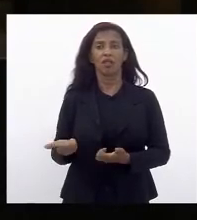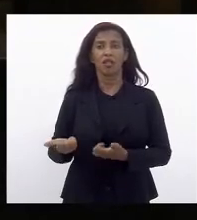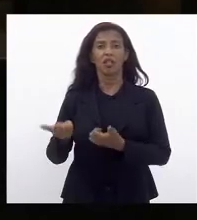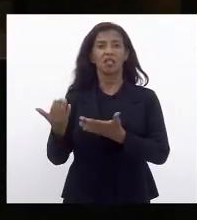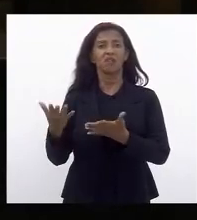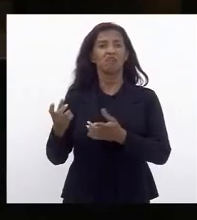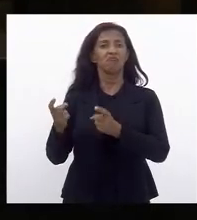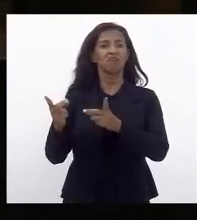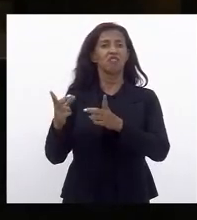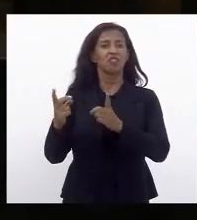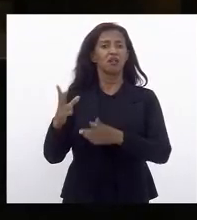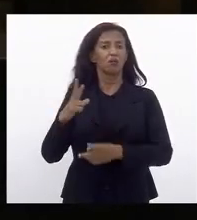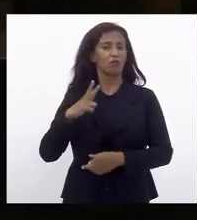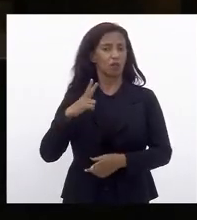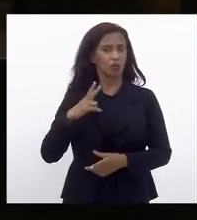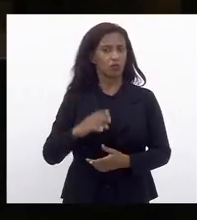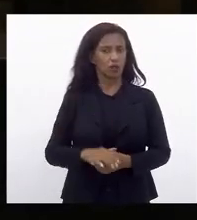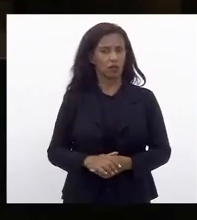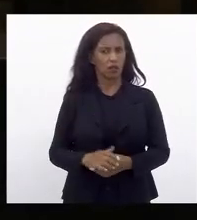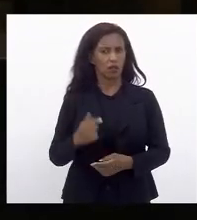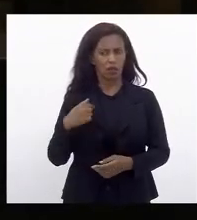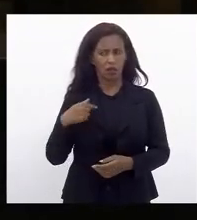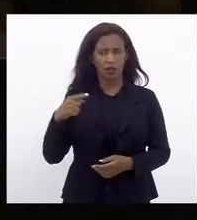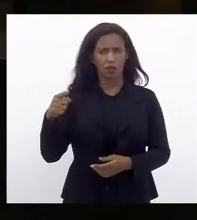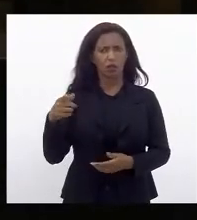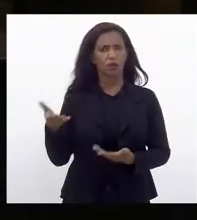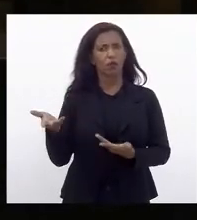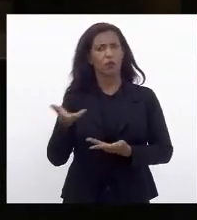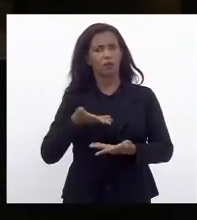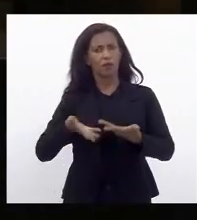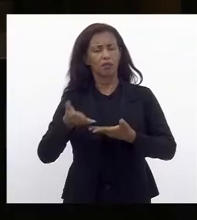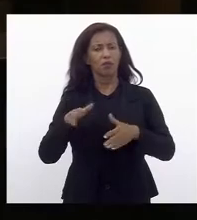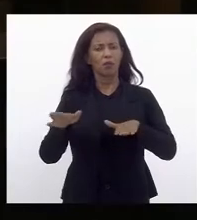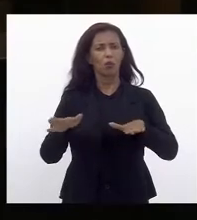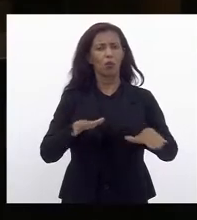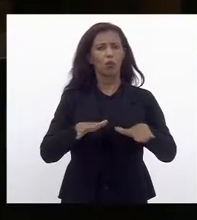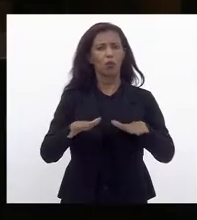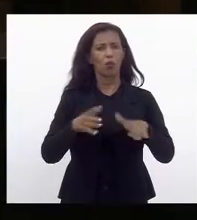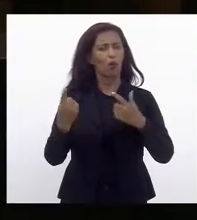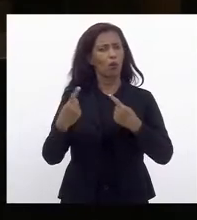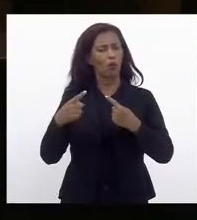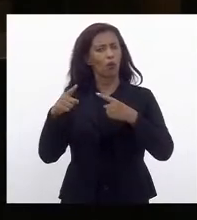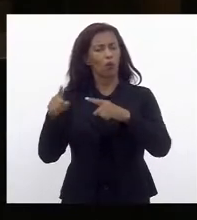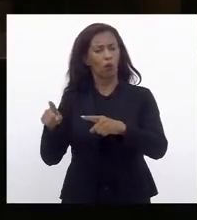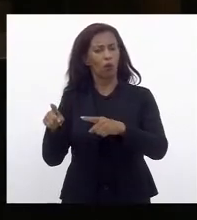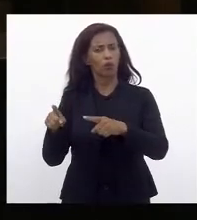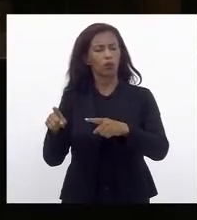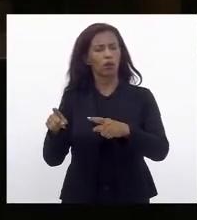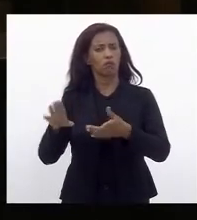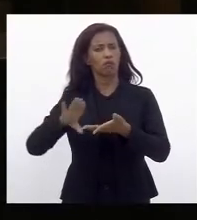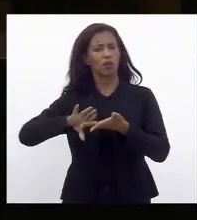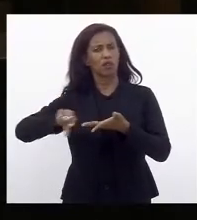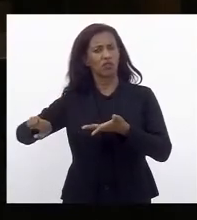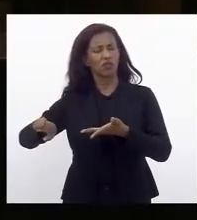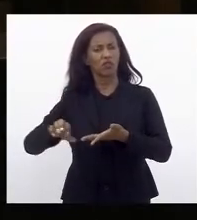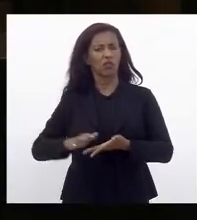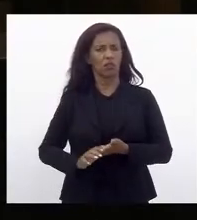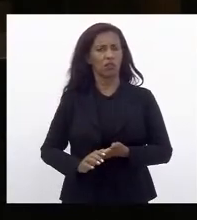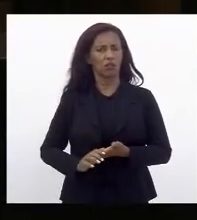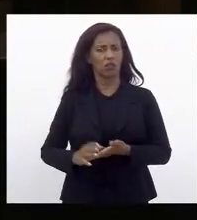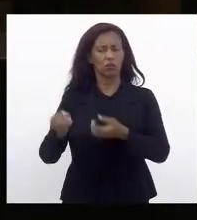iniciativa privada. Eu estive exatamente fazendo parte do movimento contra a remoção, contra